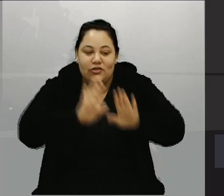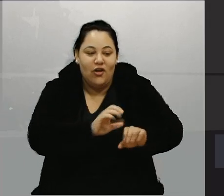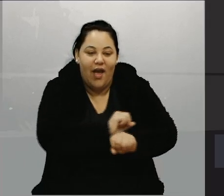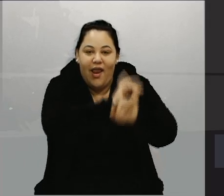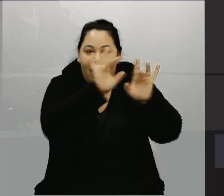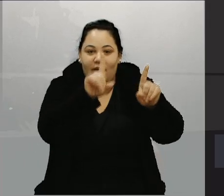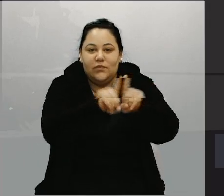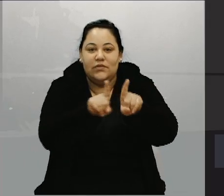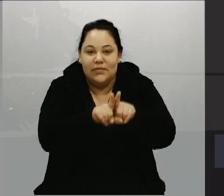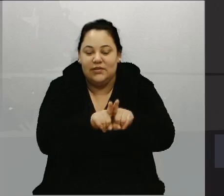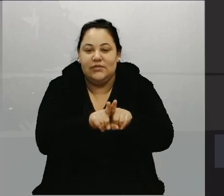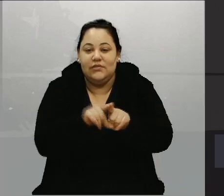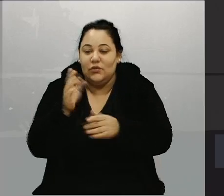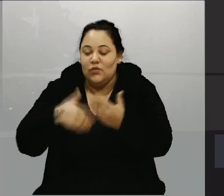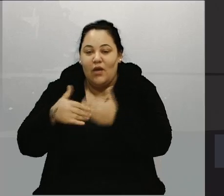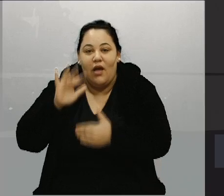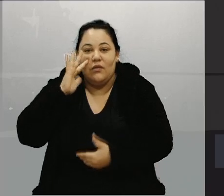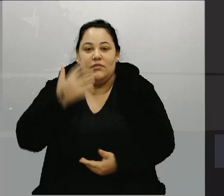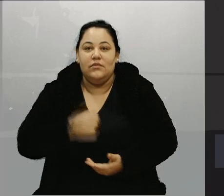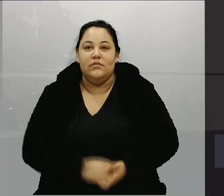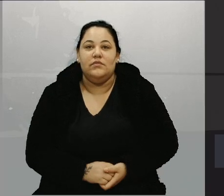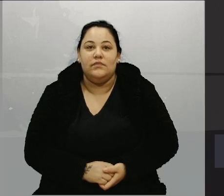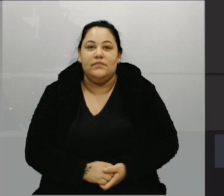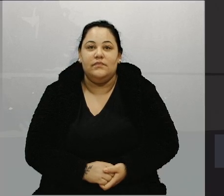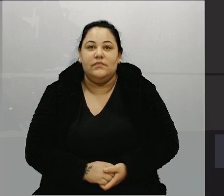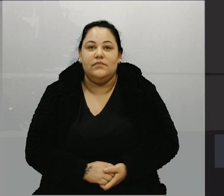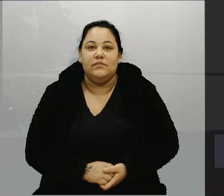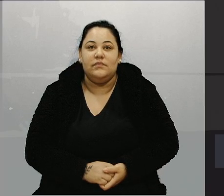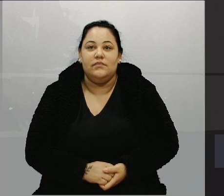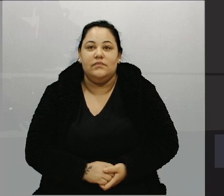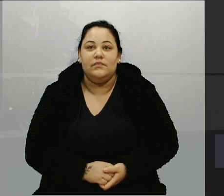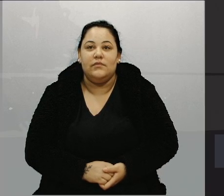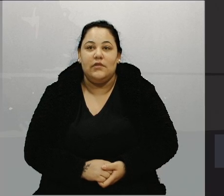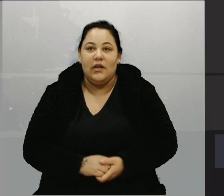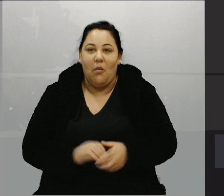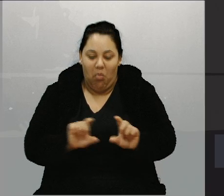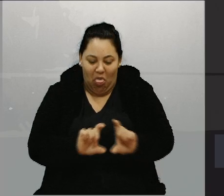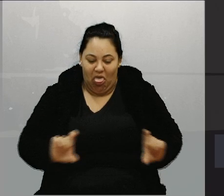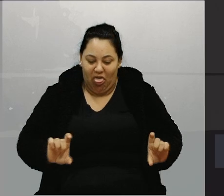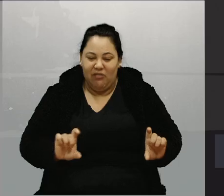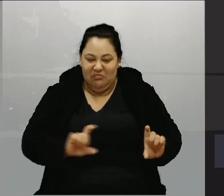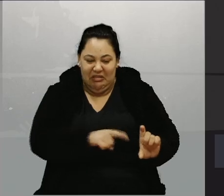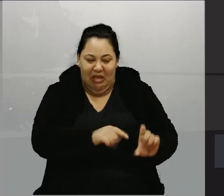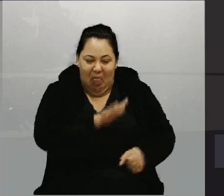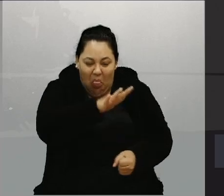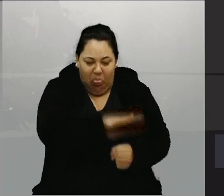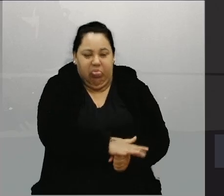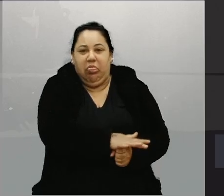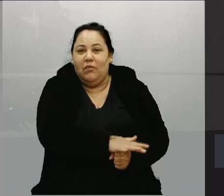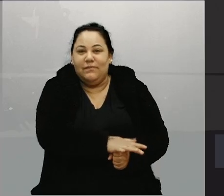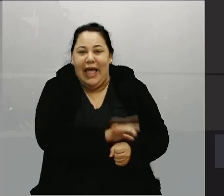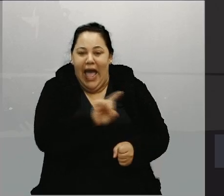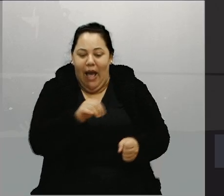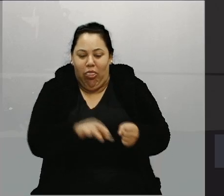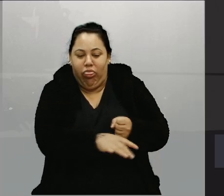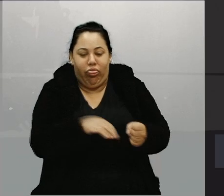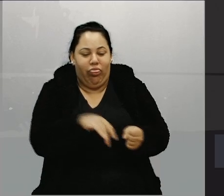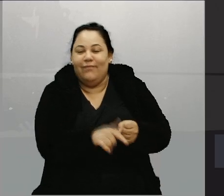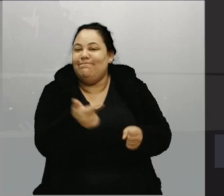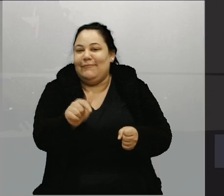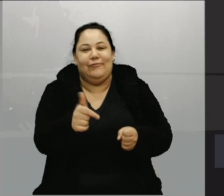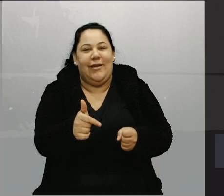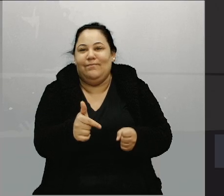que é tudo quando aconteceu das chuvas. Não é. Tá ali, boca de lobo entupida, que eu digo que tem que fazer as prevenção. Não fazem. Tá